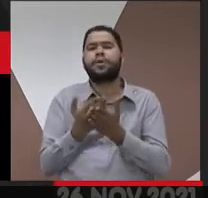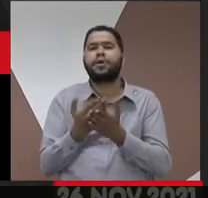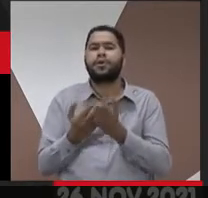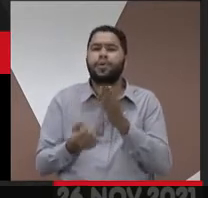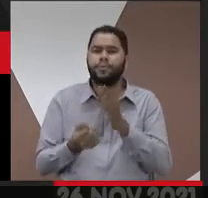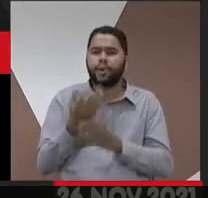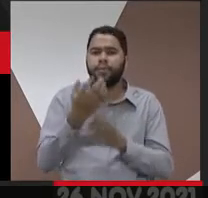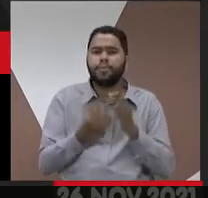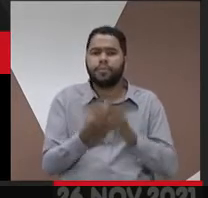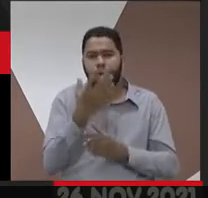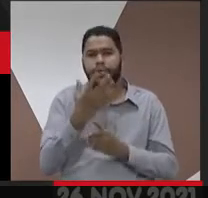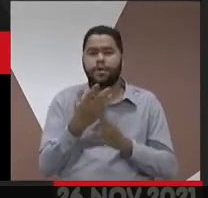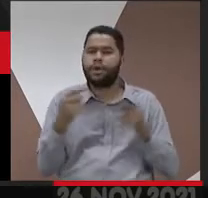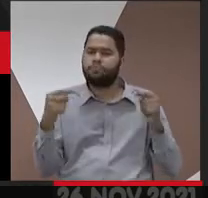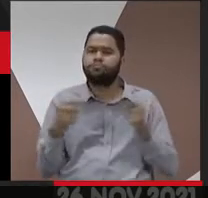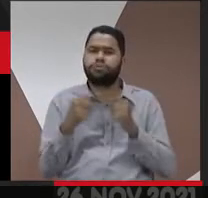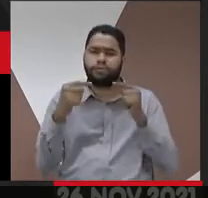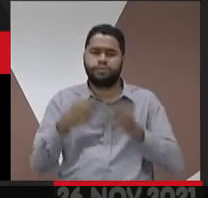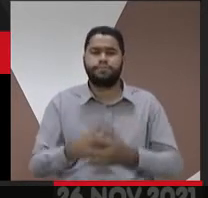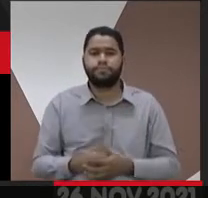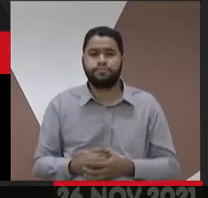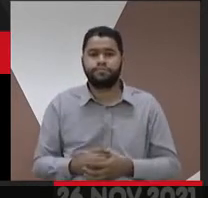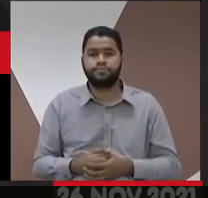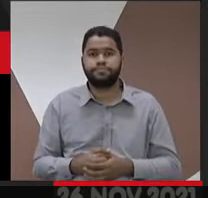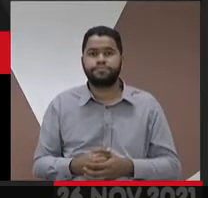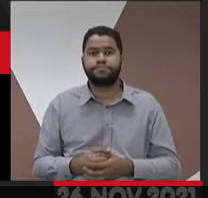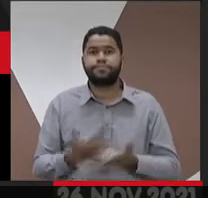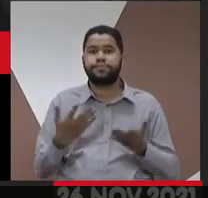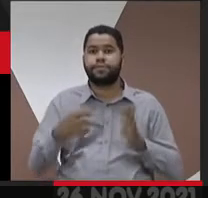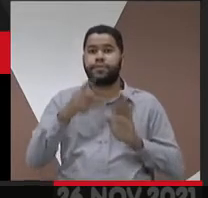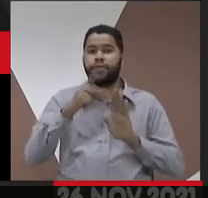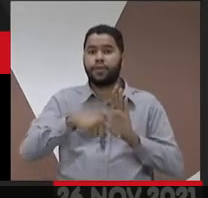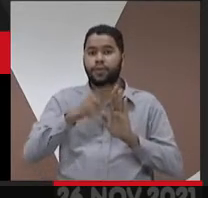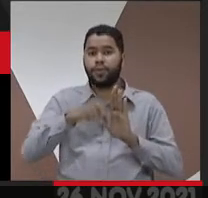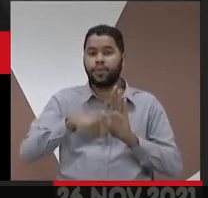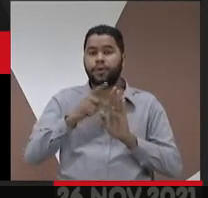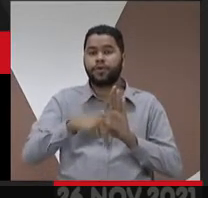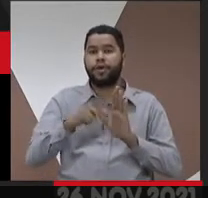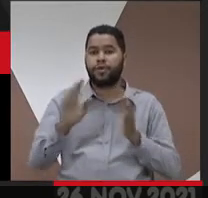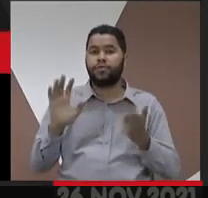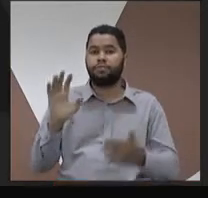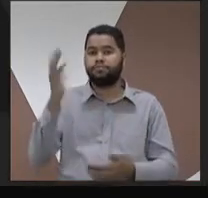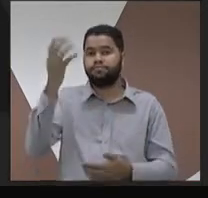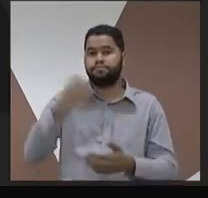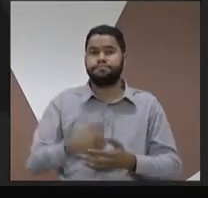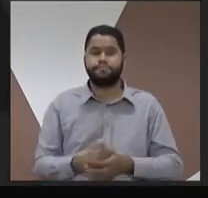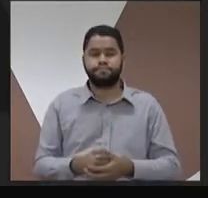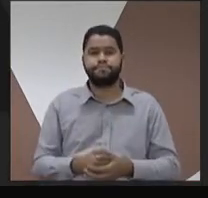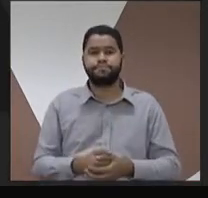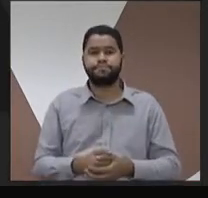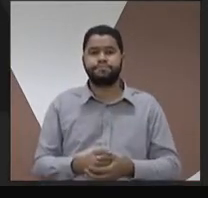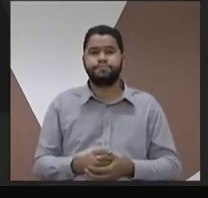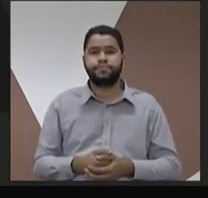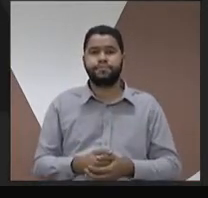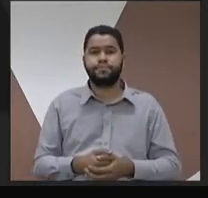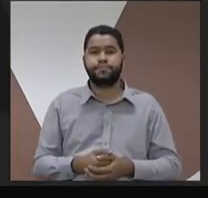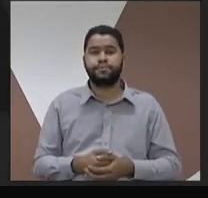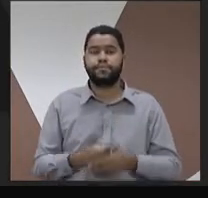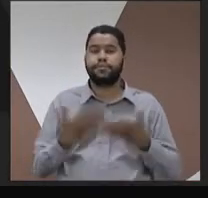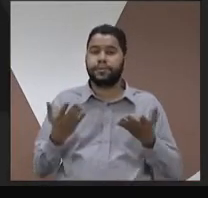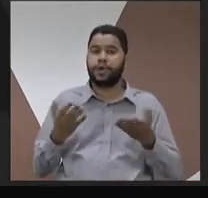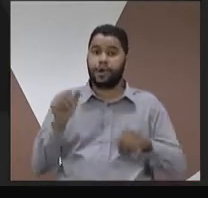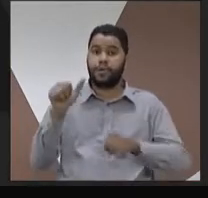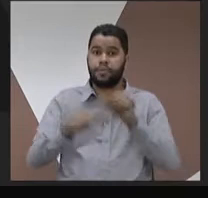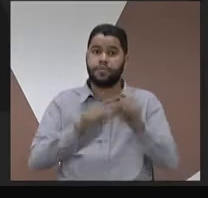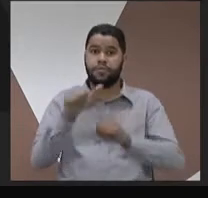instâncias pertinentes quando esse projeto for viabilizado. Então, essa foi a grande